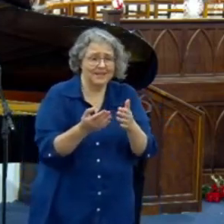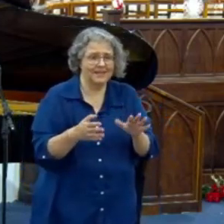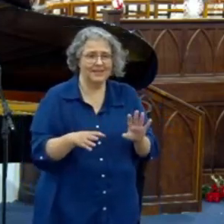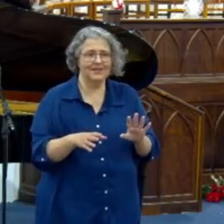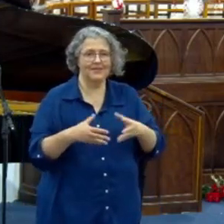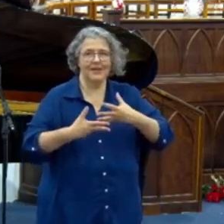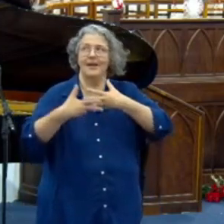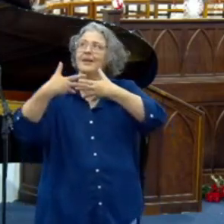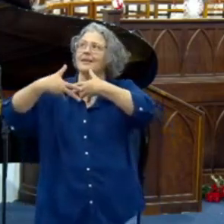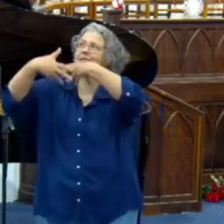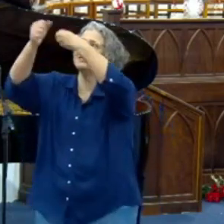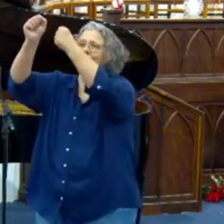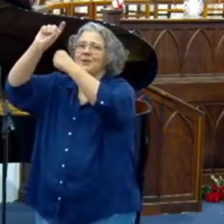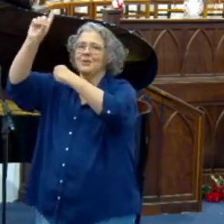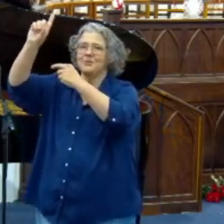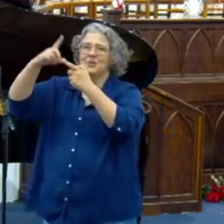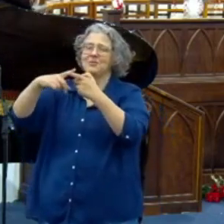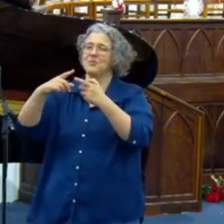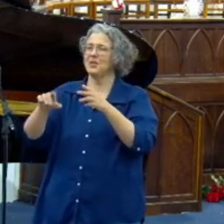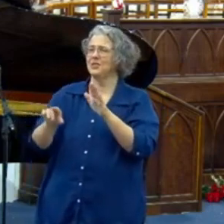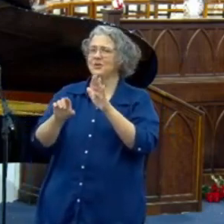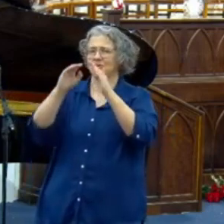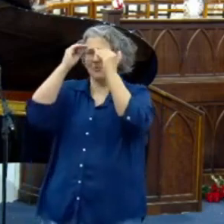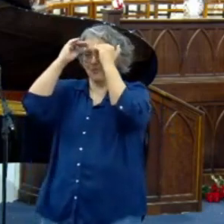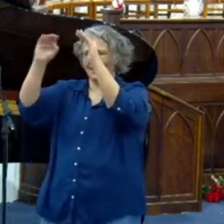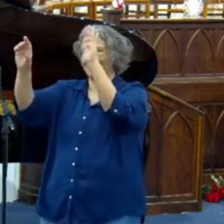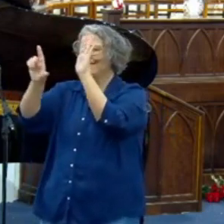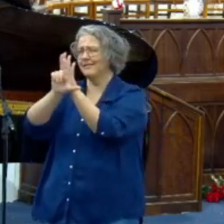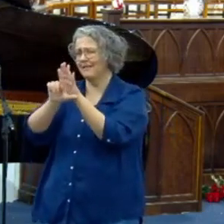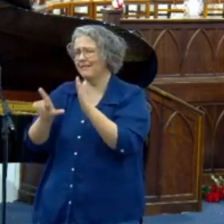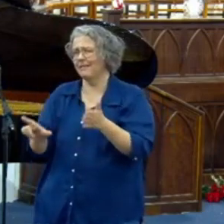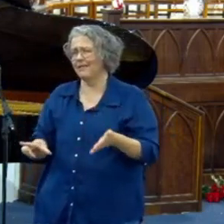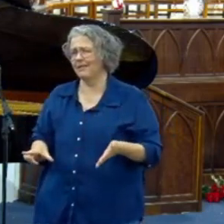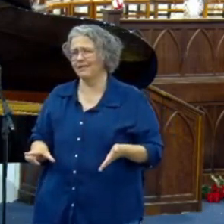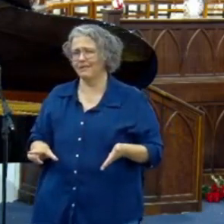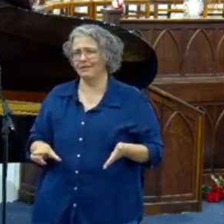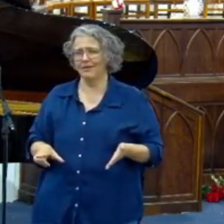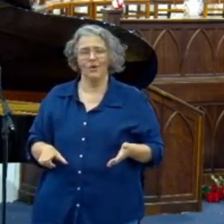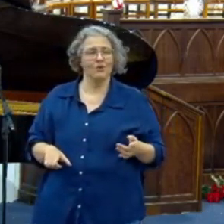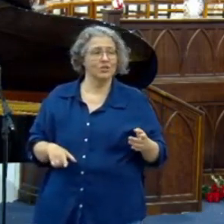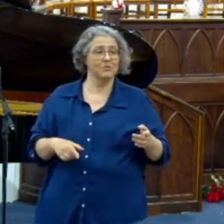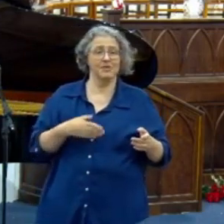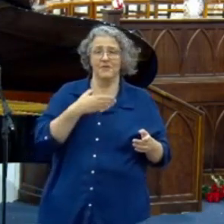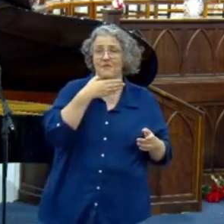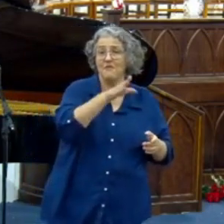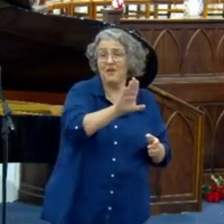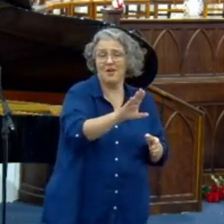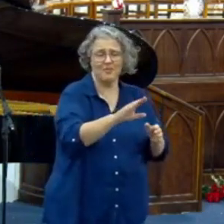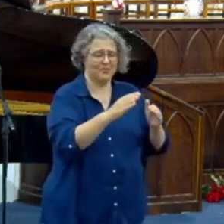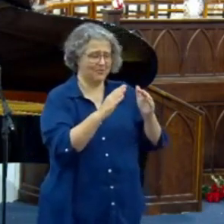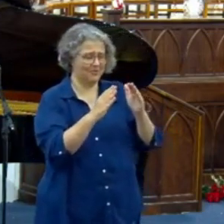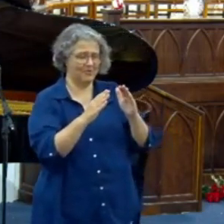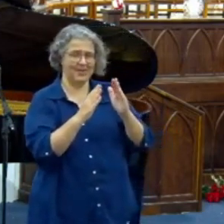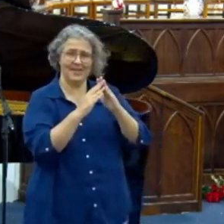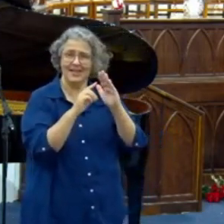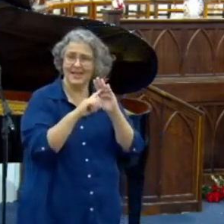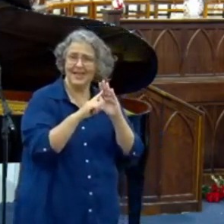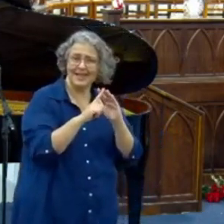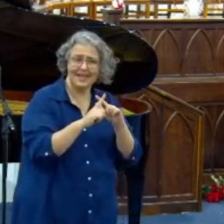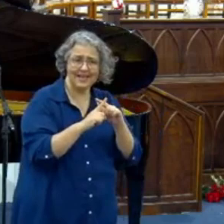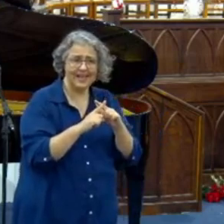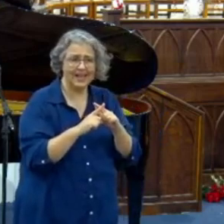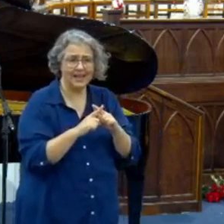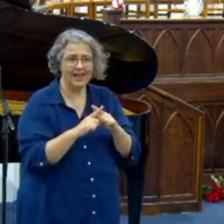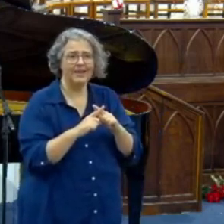Deus, porque nós fazemos coisas boas, dentre elas, vamos à igreja, somos dizimistas,